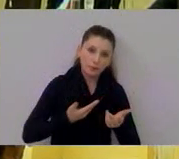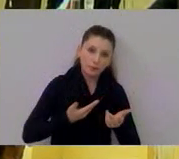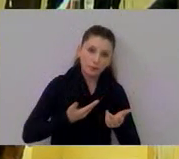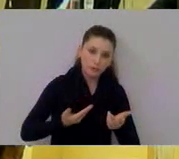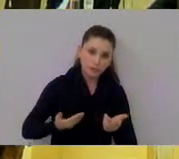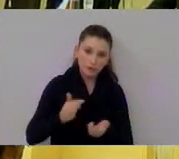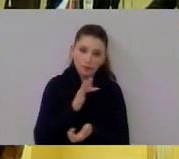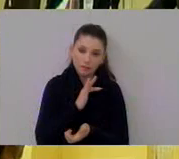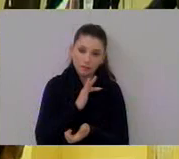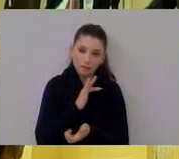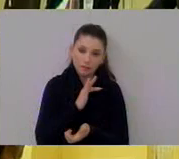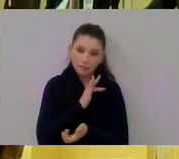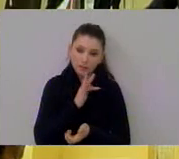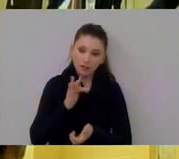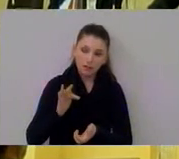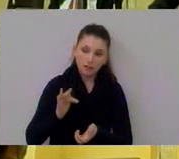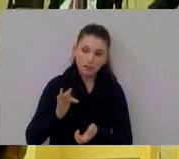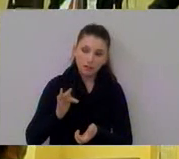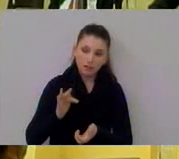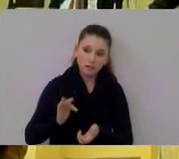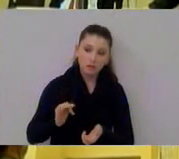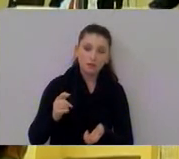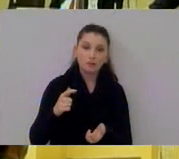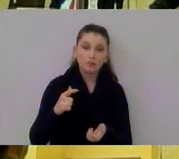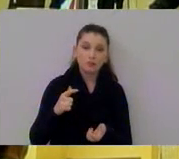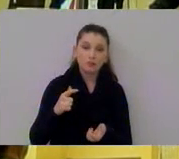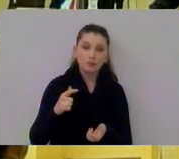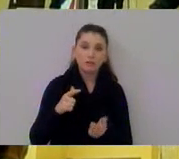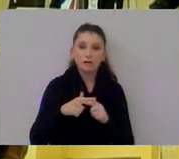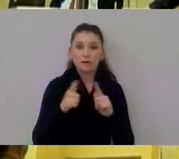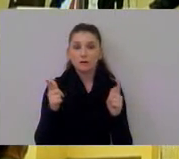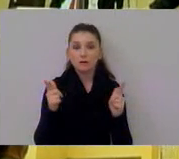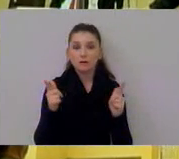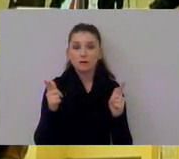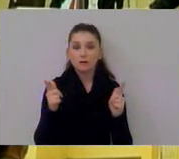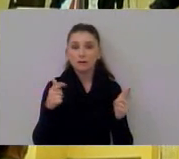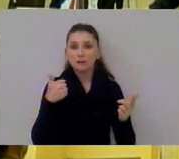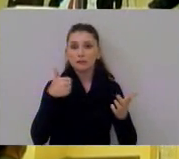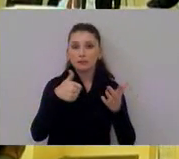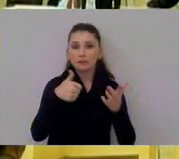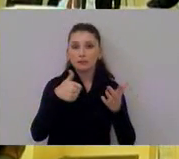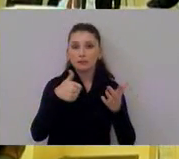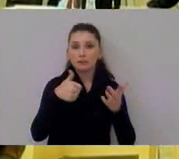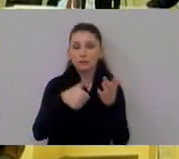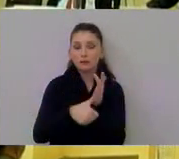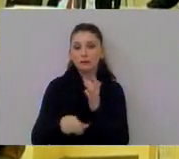mas também concordo com o vereador Paulo Ferrarese,